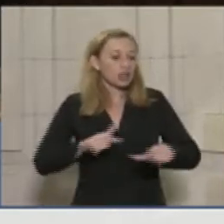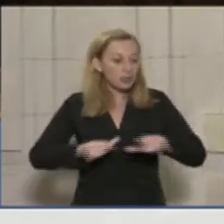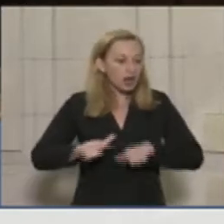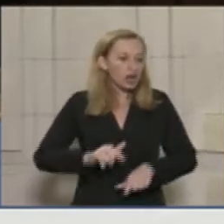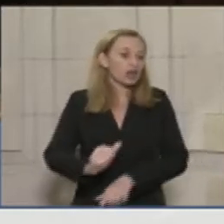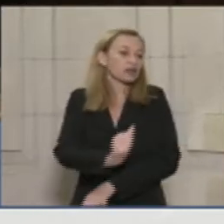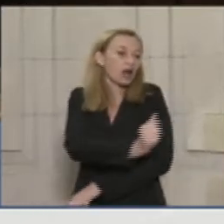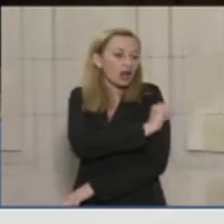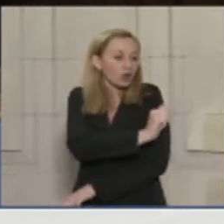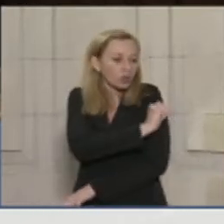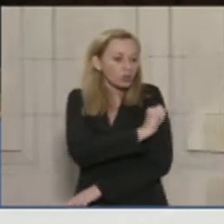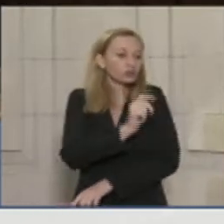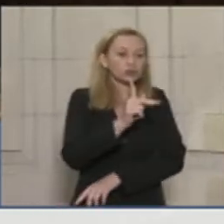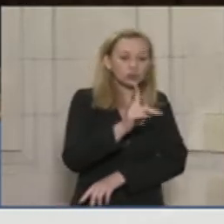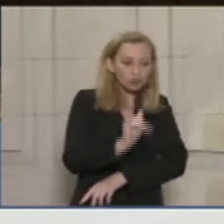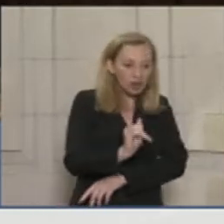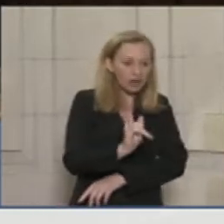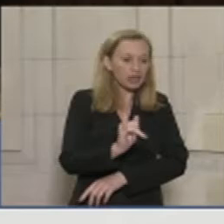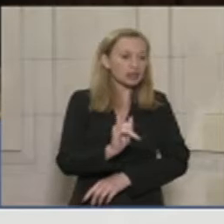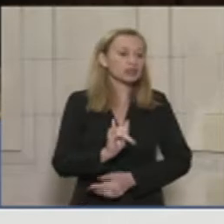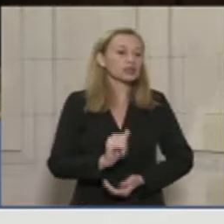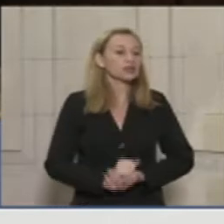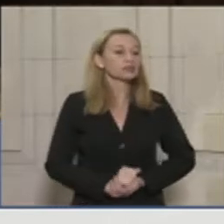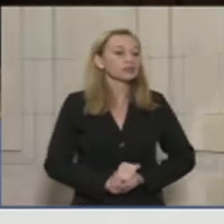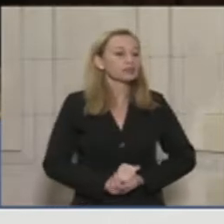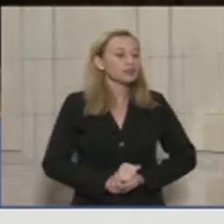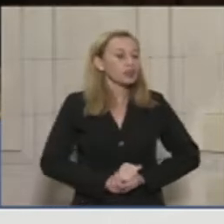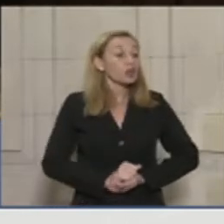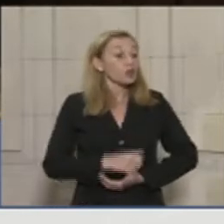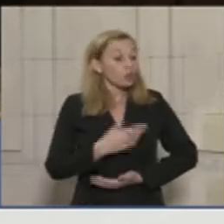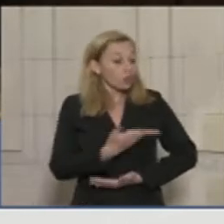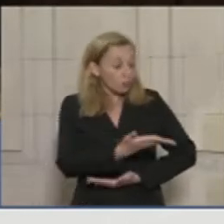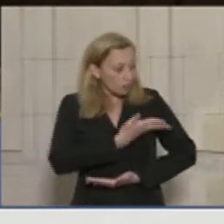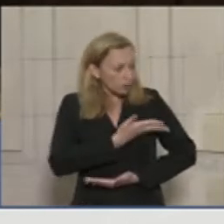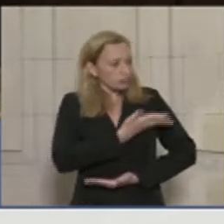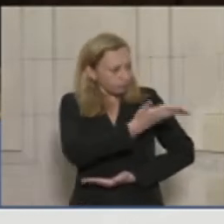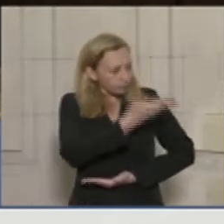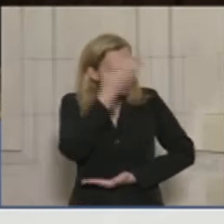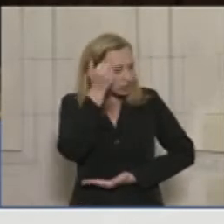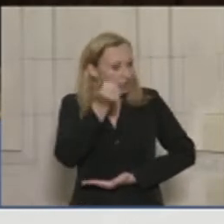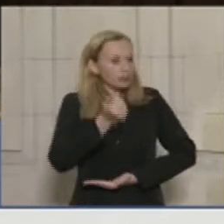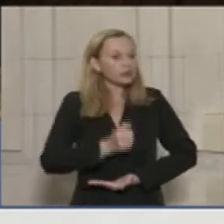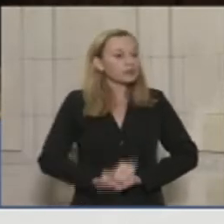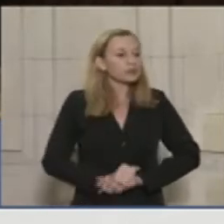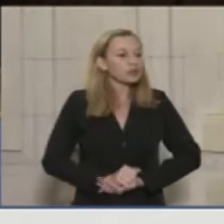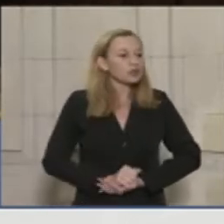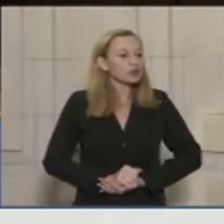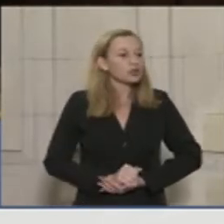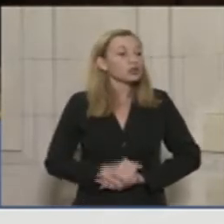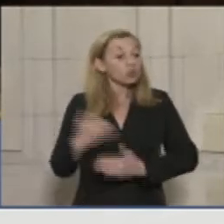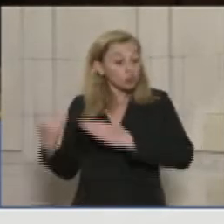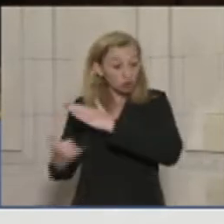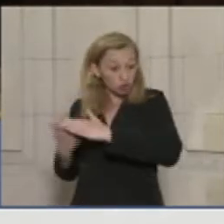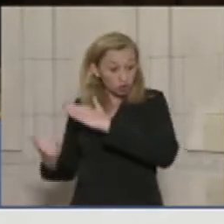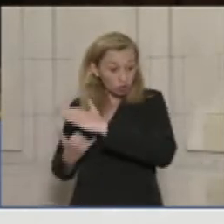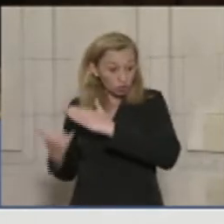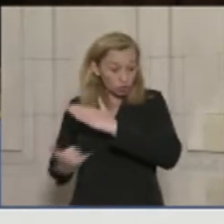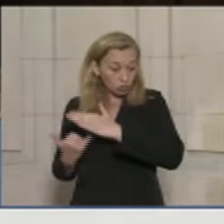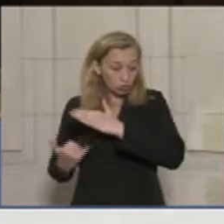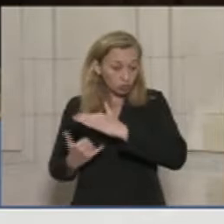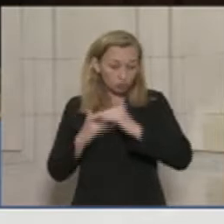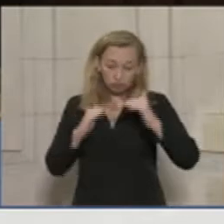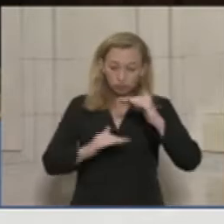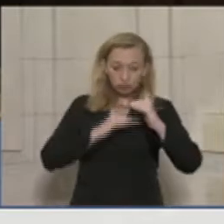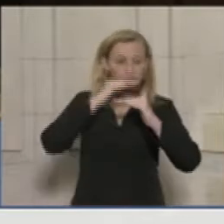pais, representantes dos servidores, porque, como Vossa Excelência sabe, o Instituto Superior de Educação do Rio de